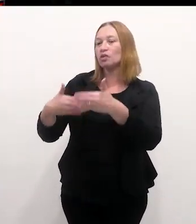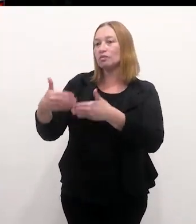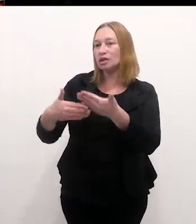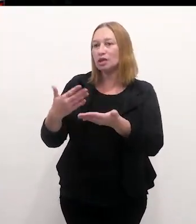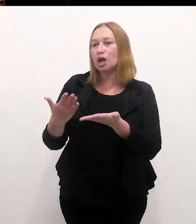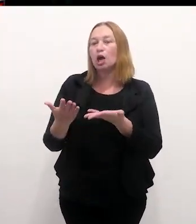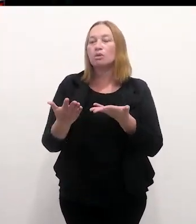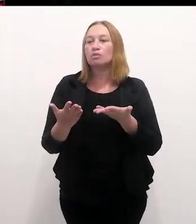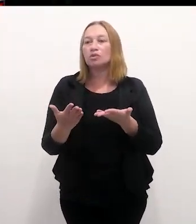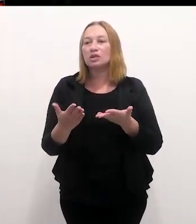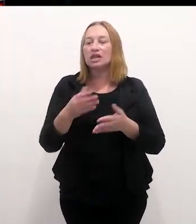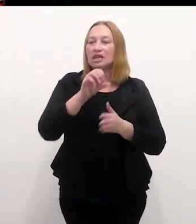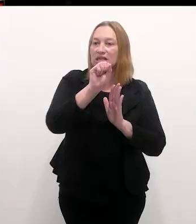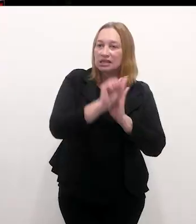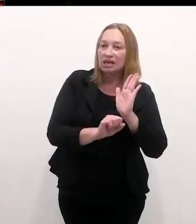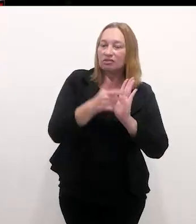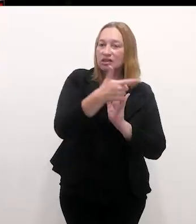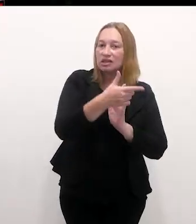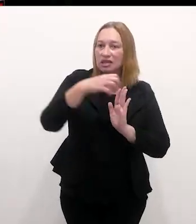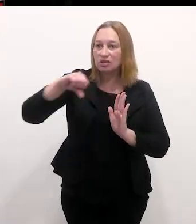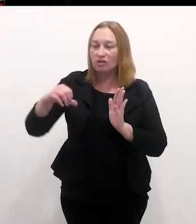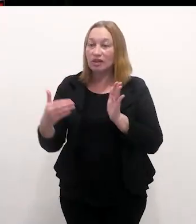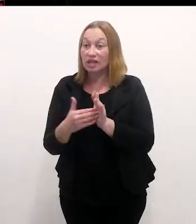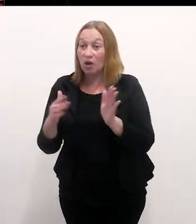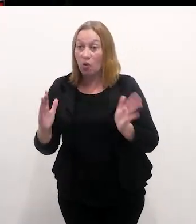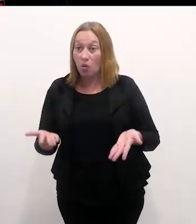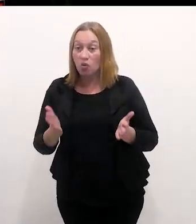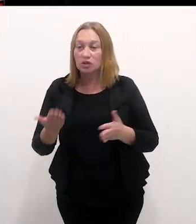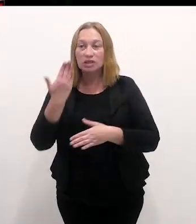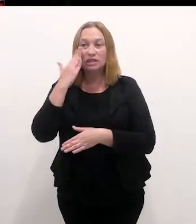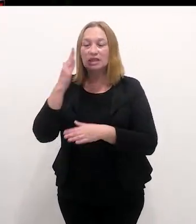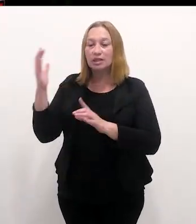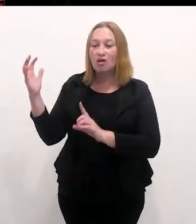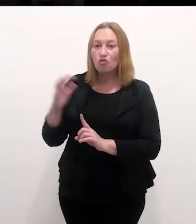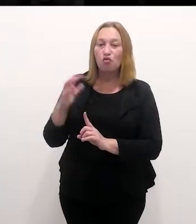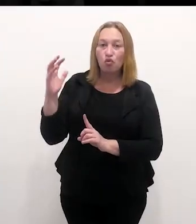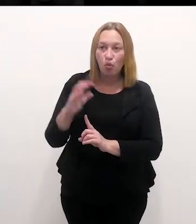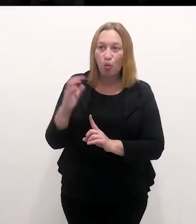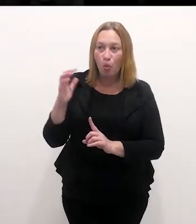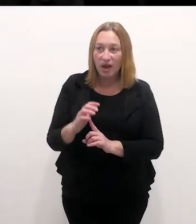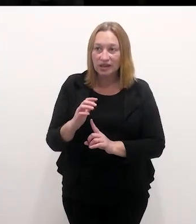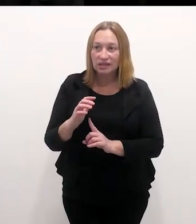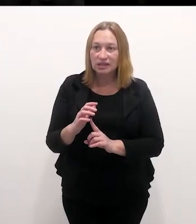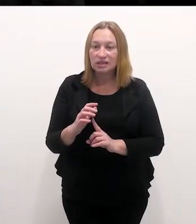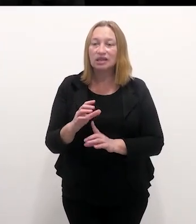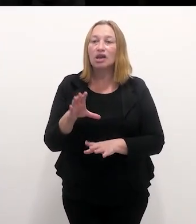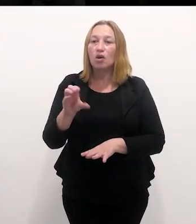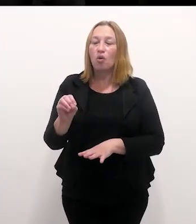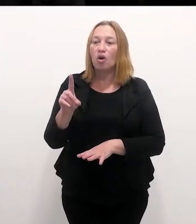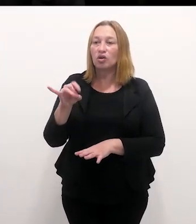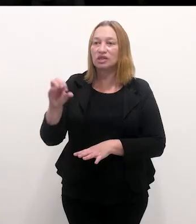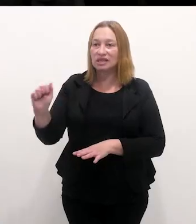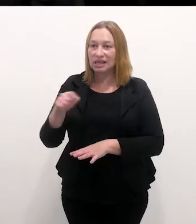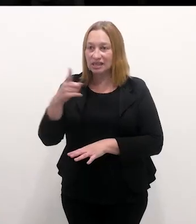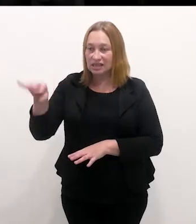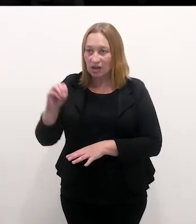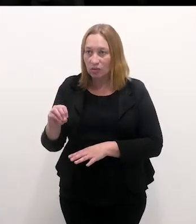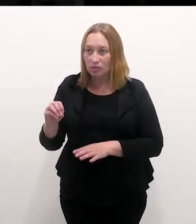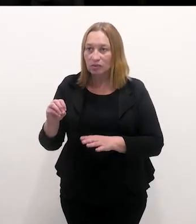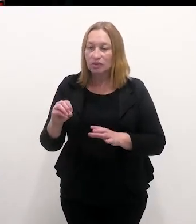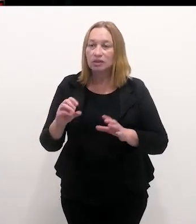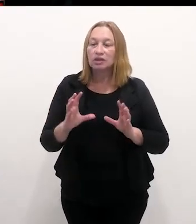esse desenvolvimento, né? Buscando lá do século XIX até aqui, entendendo um pouco a influência, né, dessa